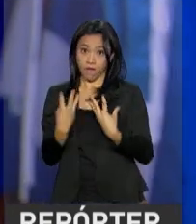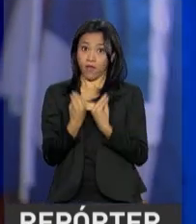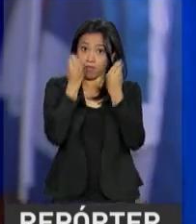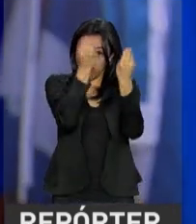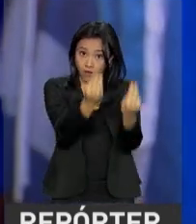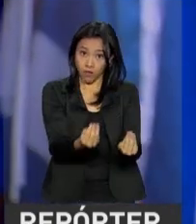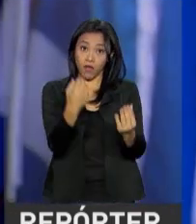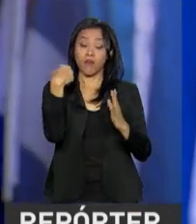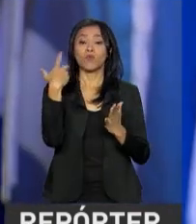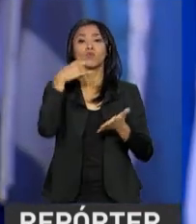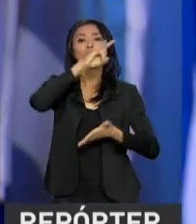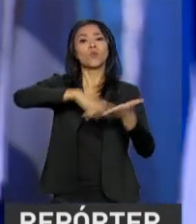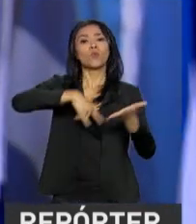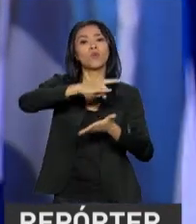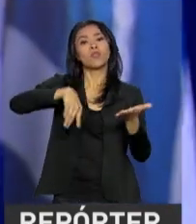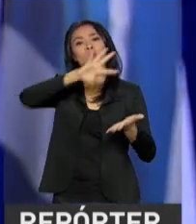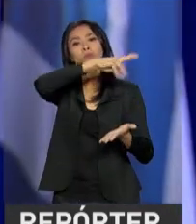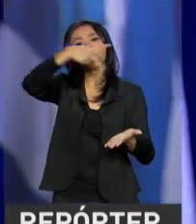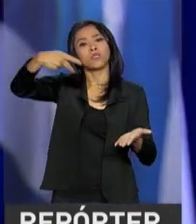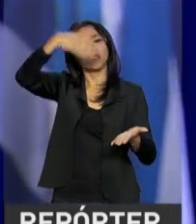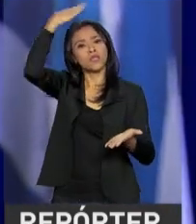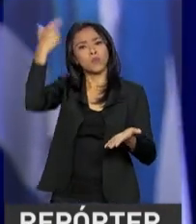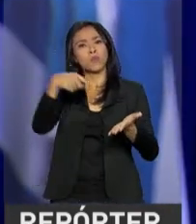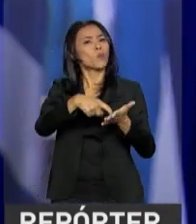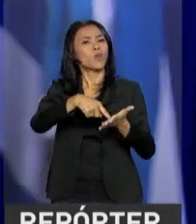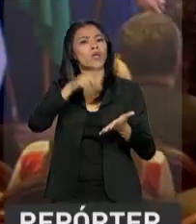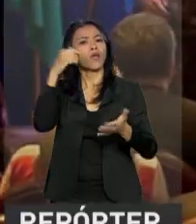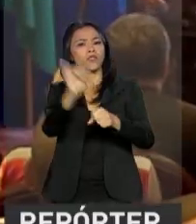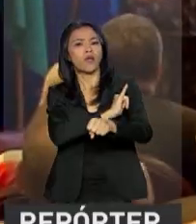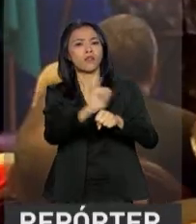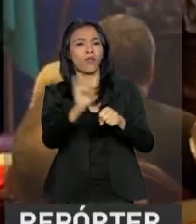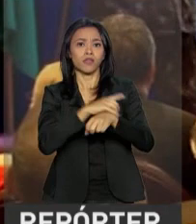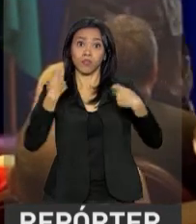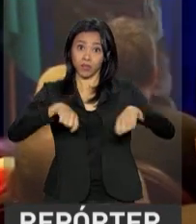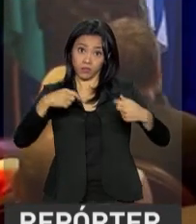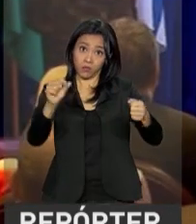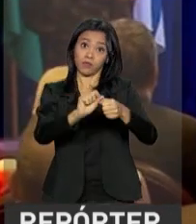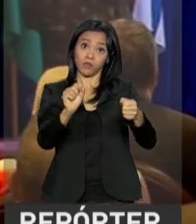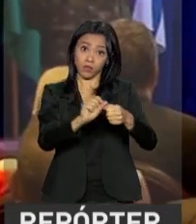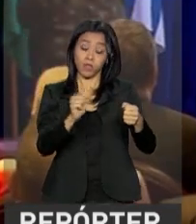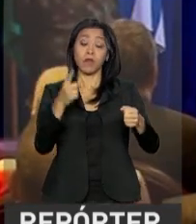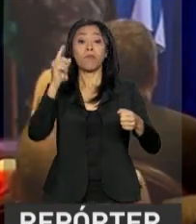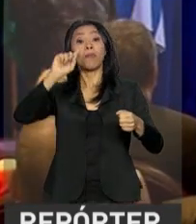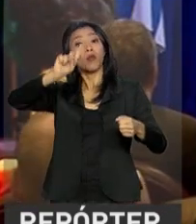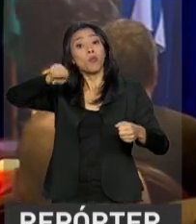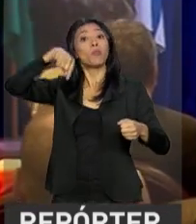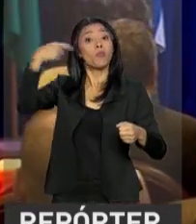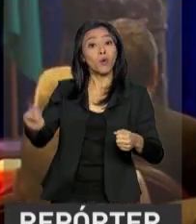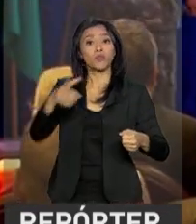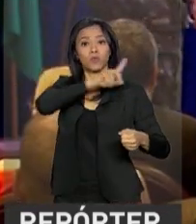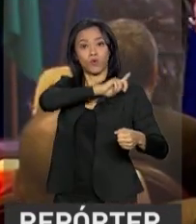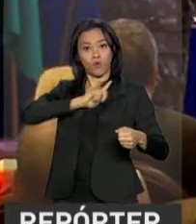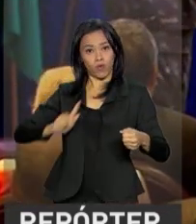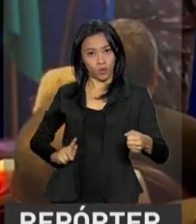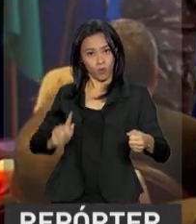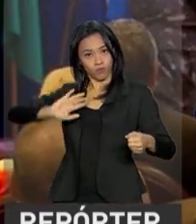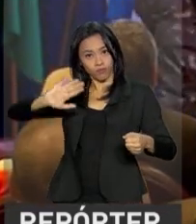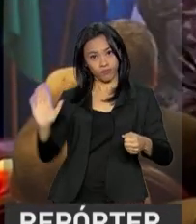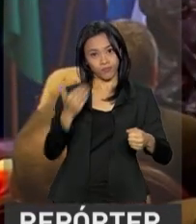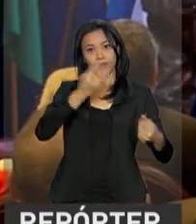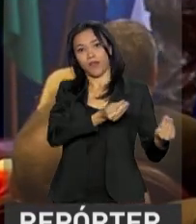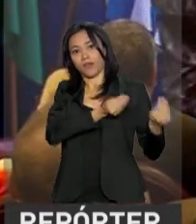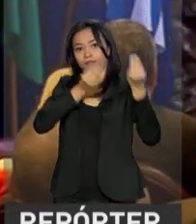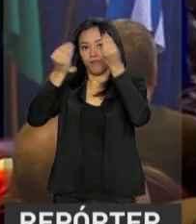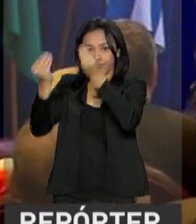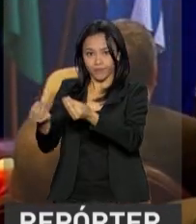um documento com ações que devem ser postas em prática para a transição da intervenção para o próximo governador do rio de janeiro essa reunião do presidente